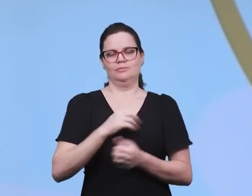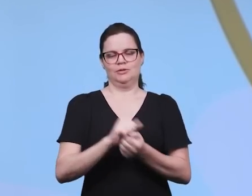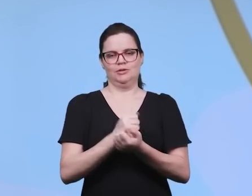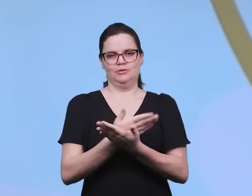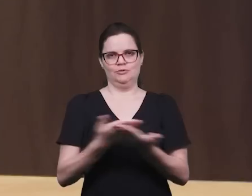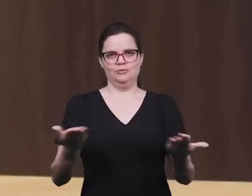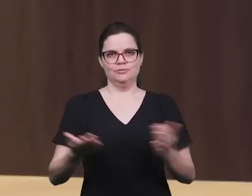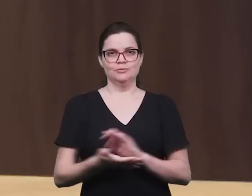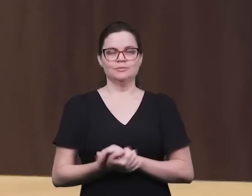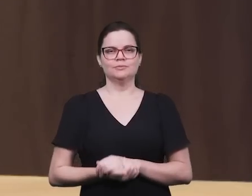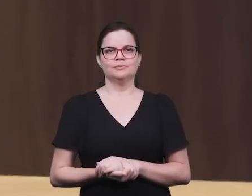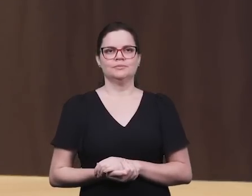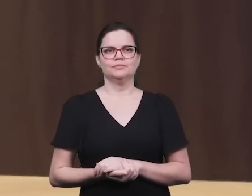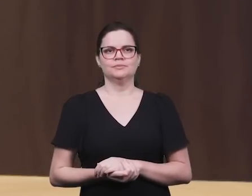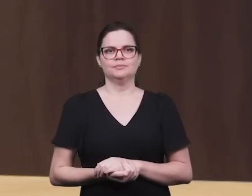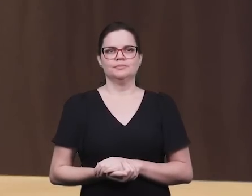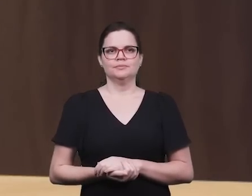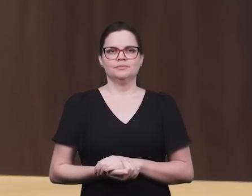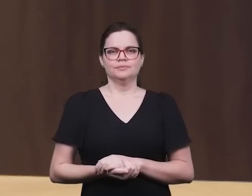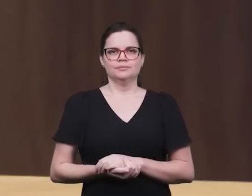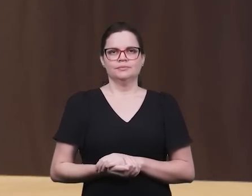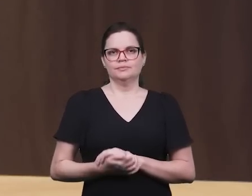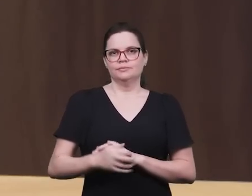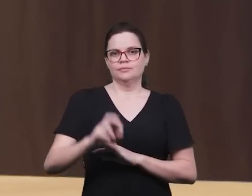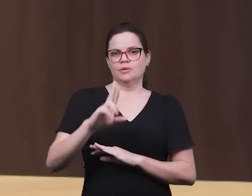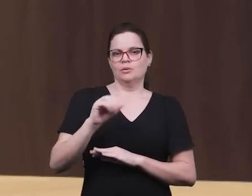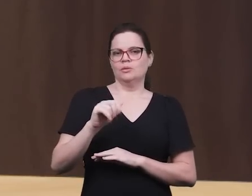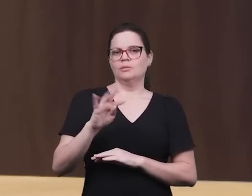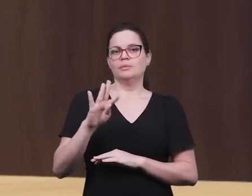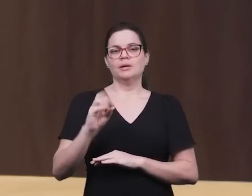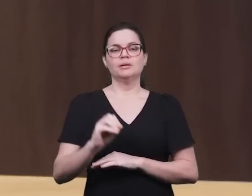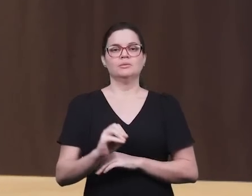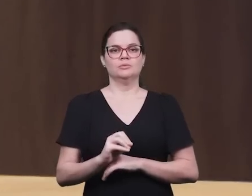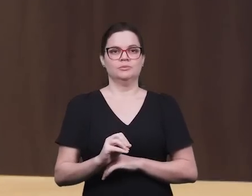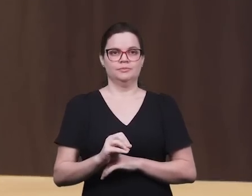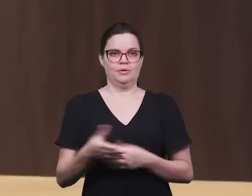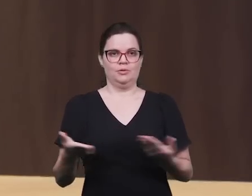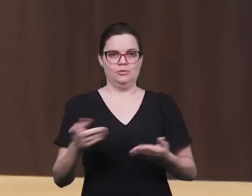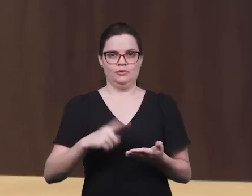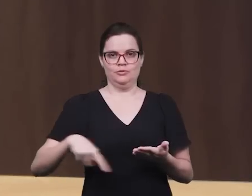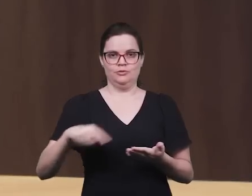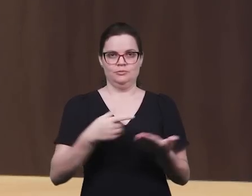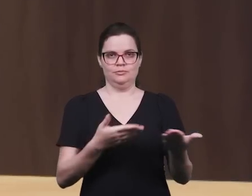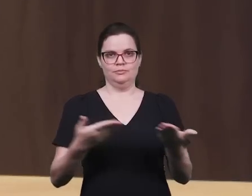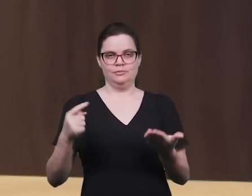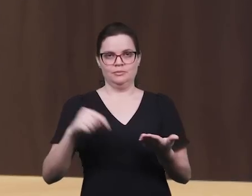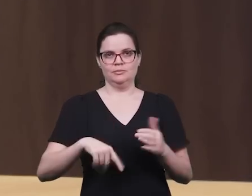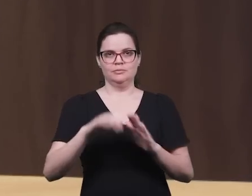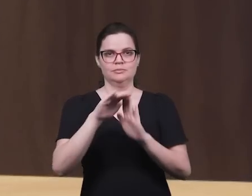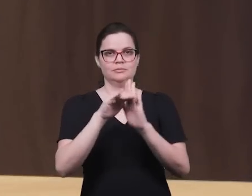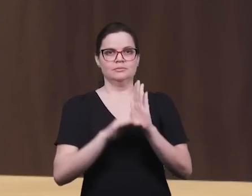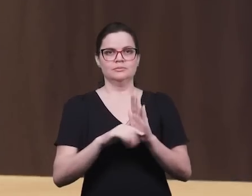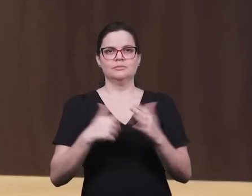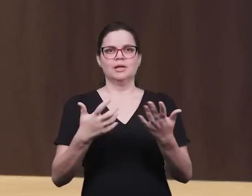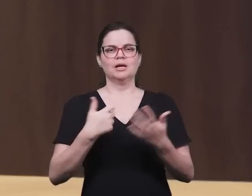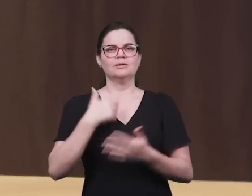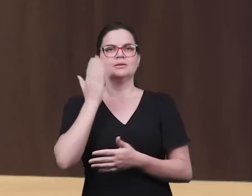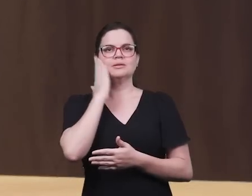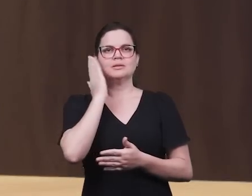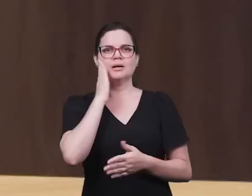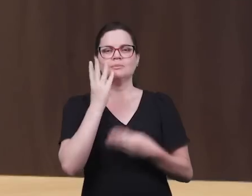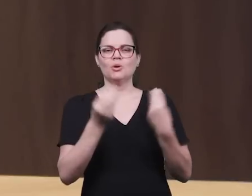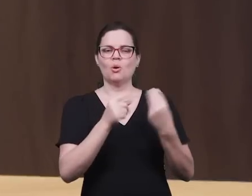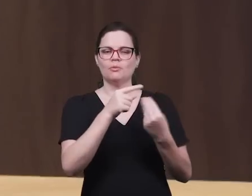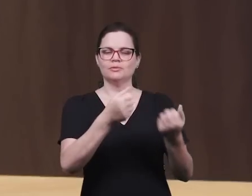aqui. Roberto, hoje nós estamos aqui recebendo você no nosso programa e queremos saber um pouco